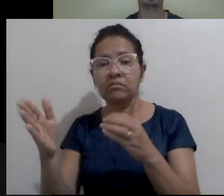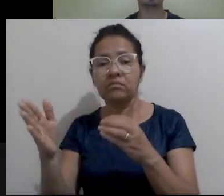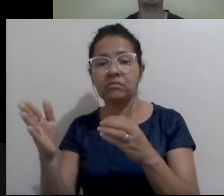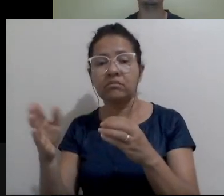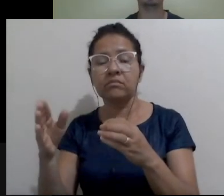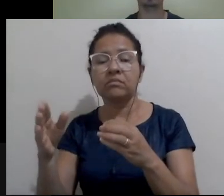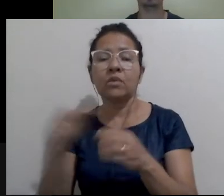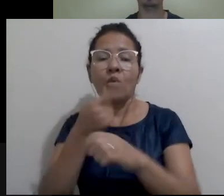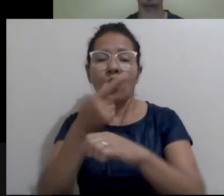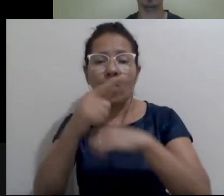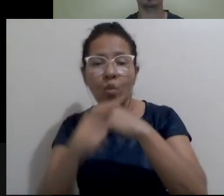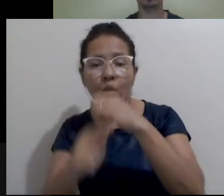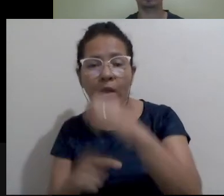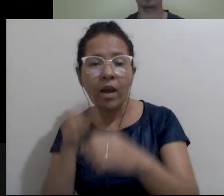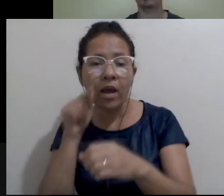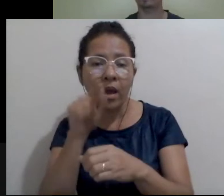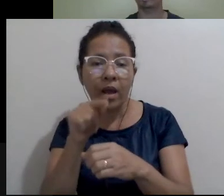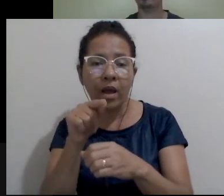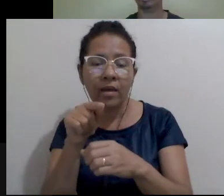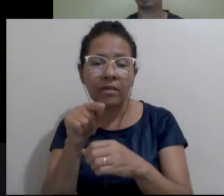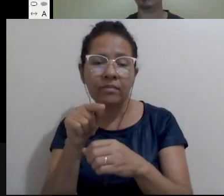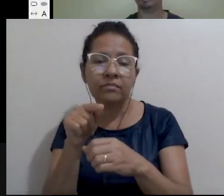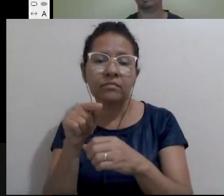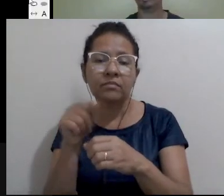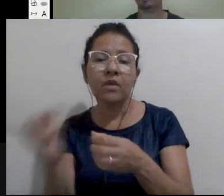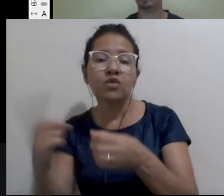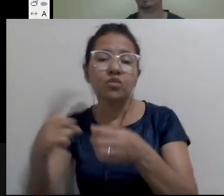orbitais D. Por quê? Esses orbitais D aqui, ó, vieram